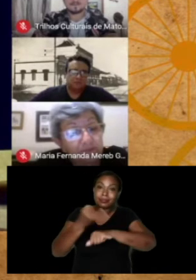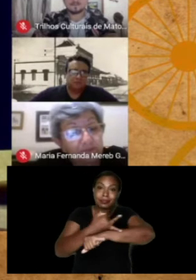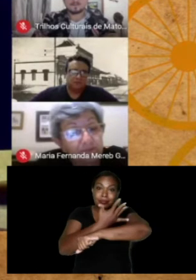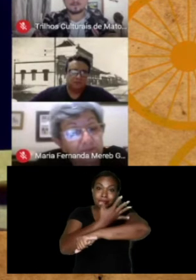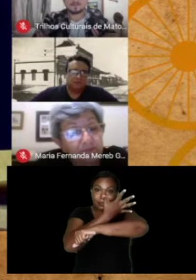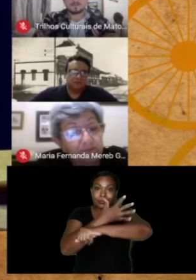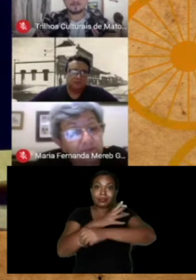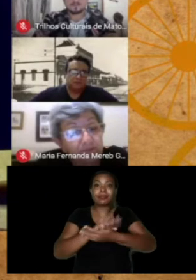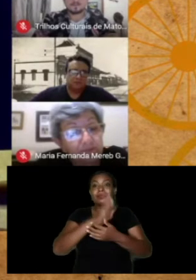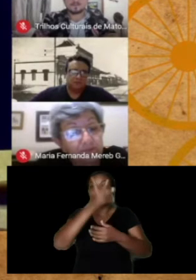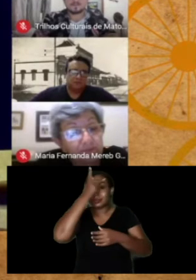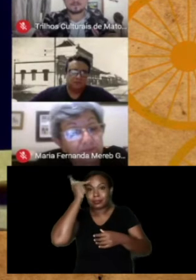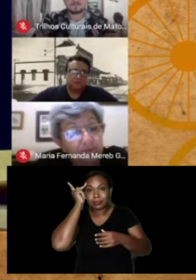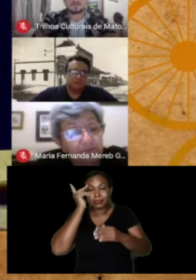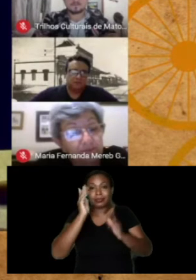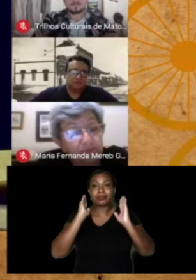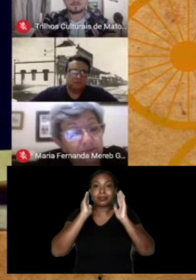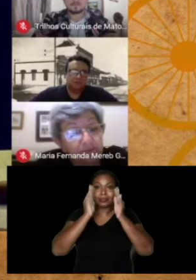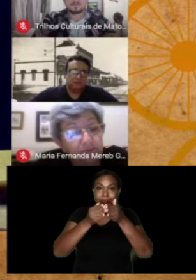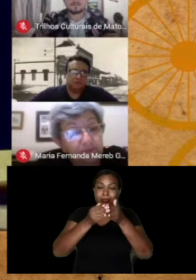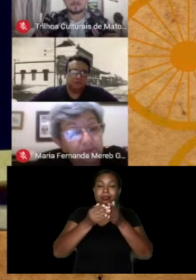muitas pessoas, inclusive eu.